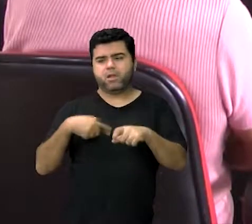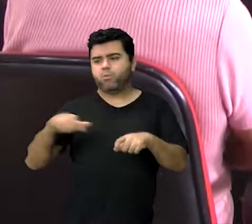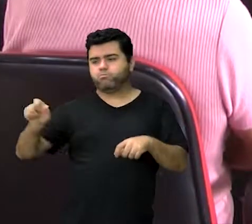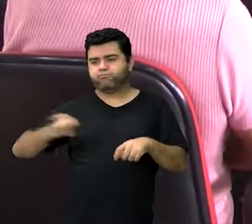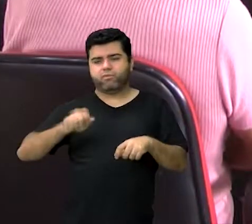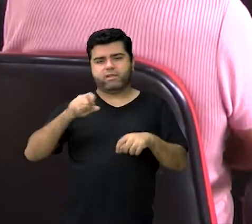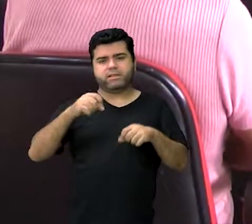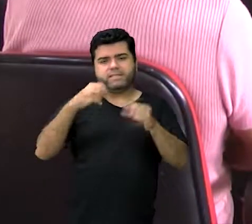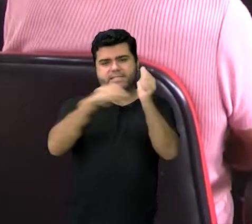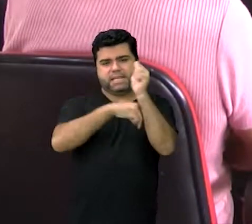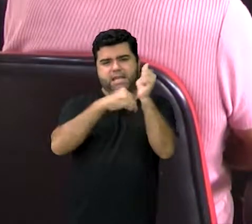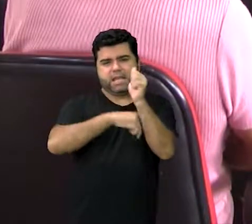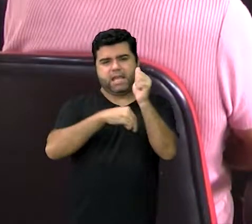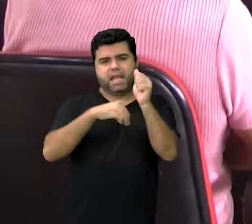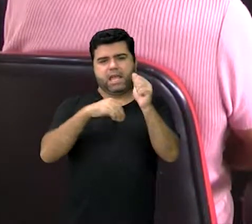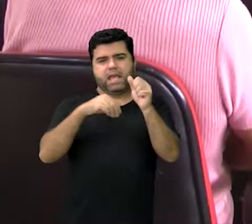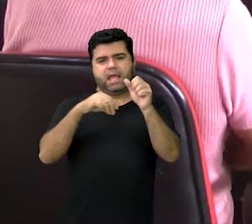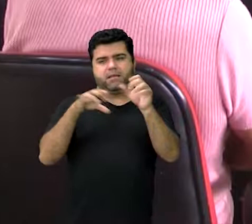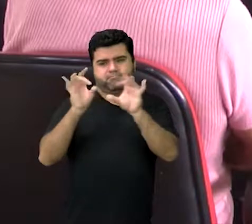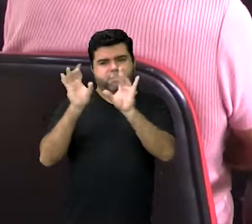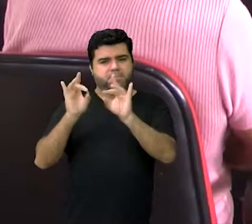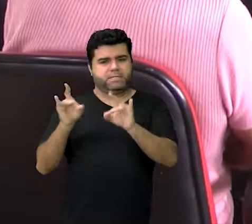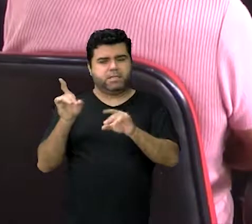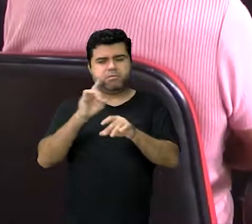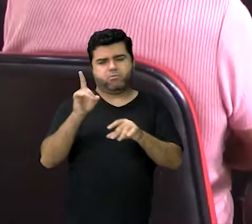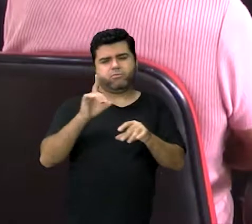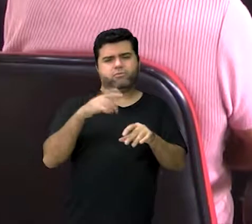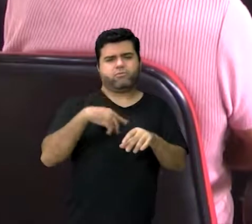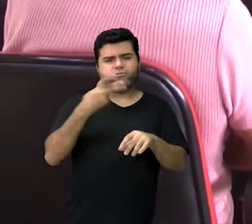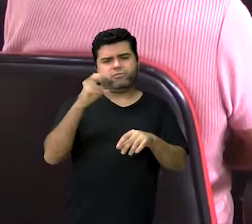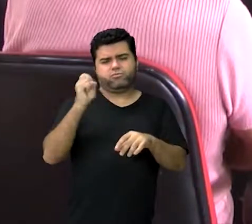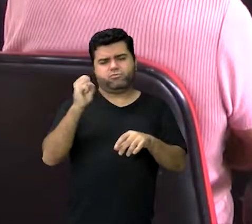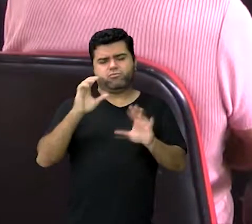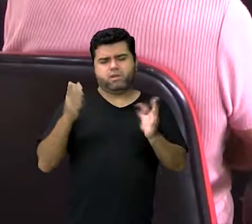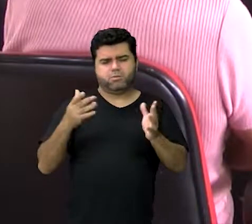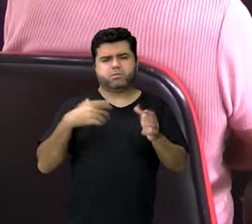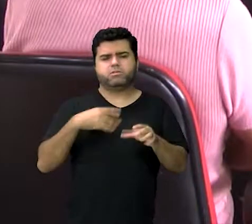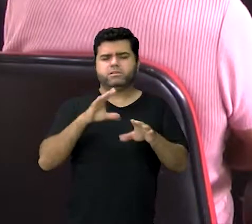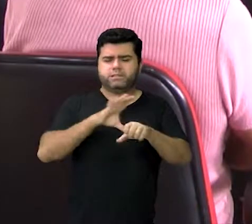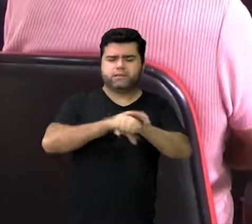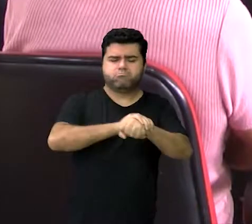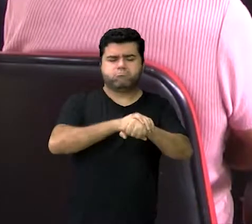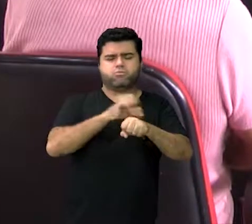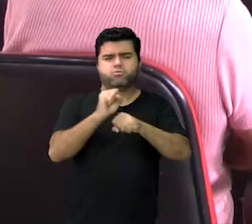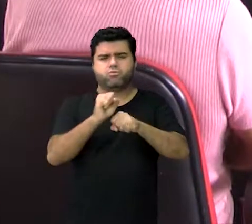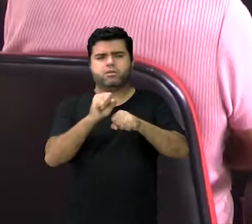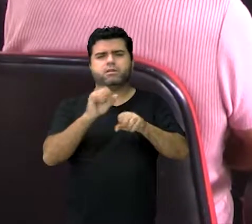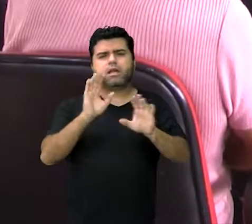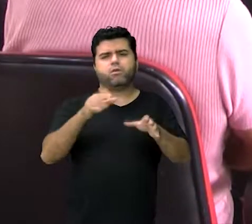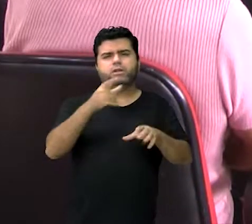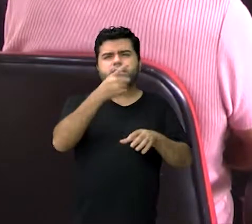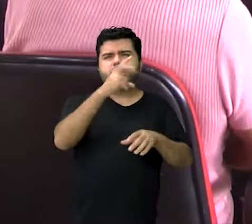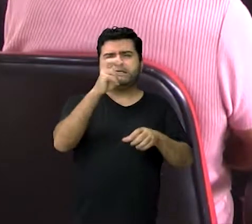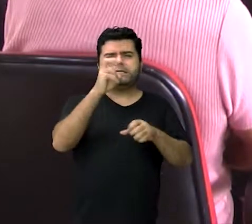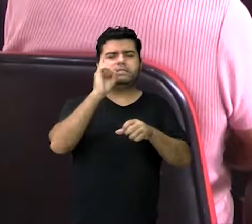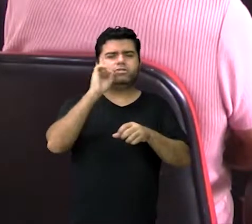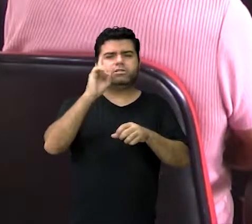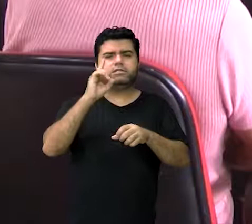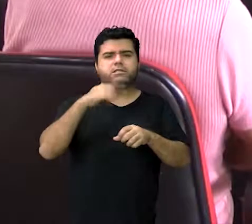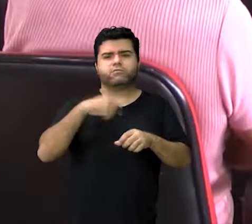sempre consegui controlá-lo. Enfim, acho que em 28 anos, agora, recentemente, uns 15 dias, foi a terceira vez que eu